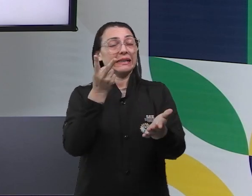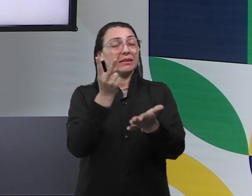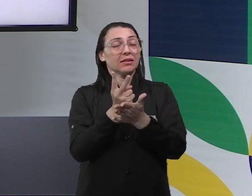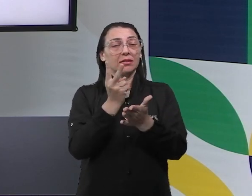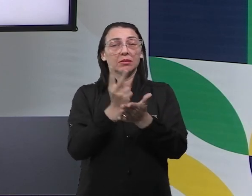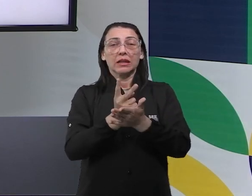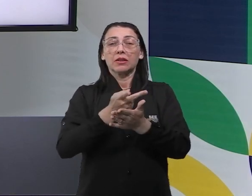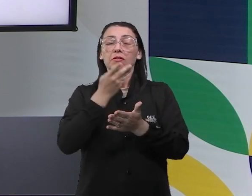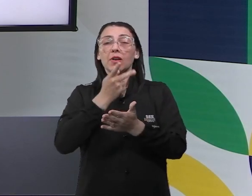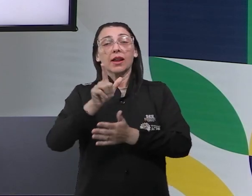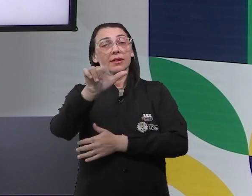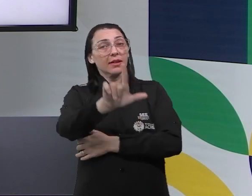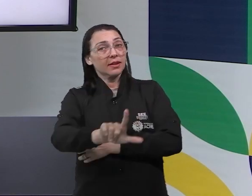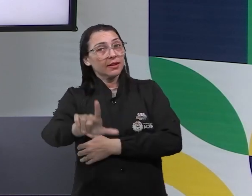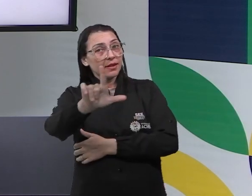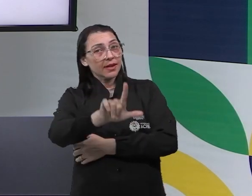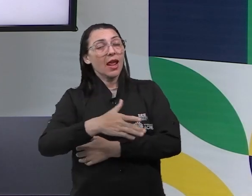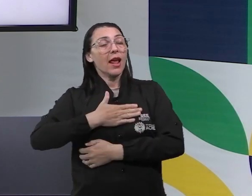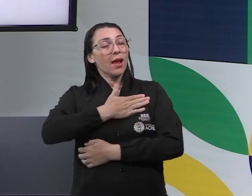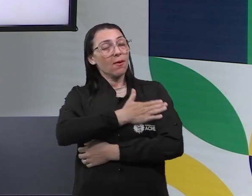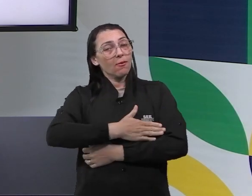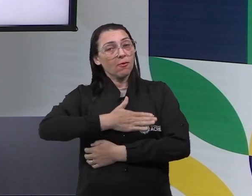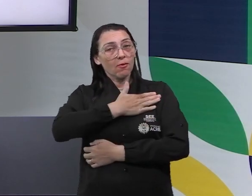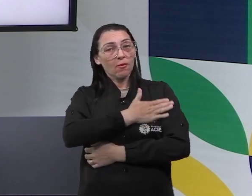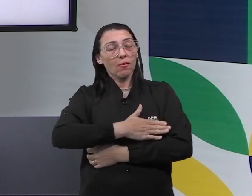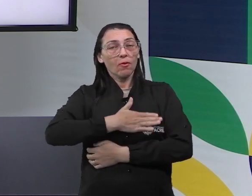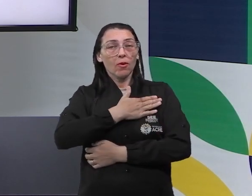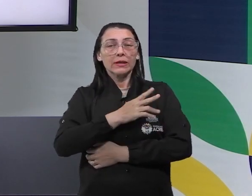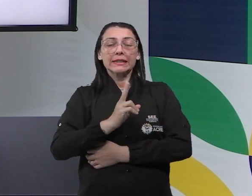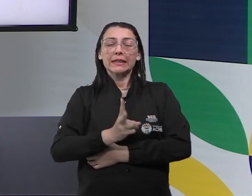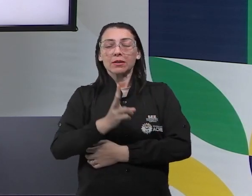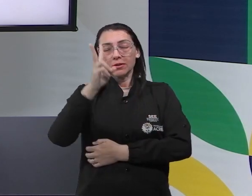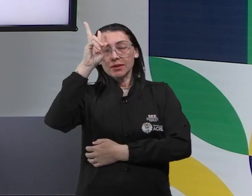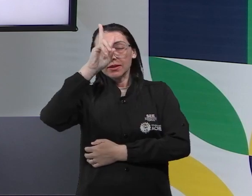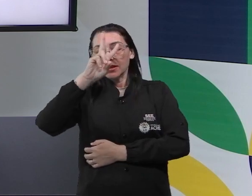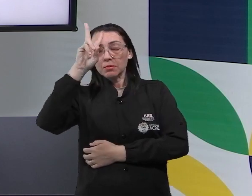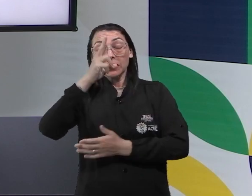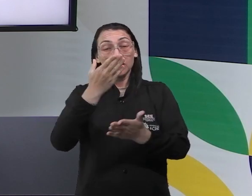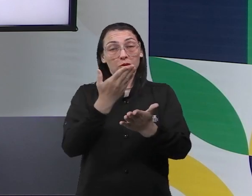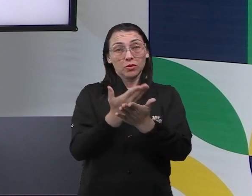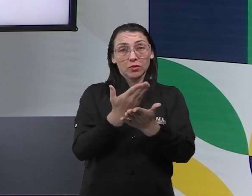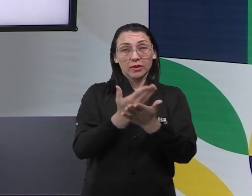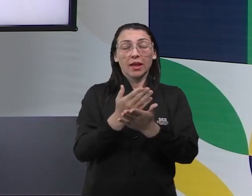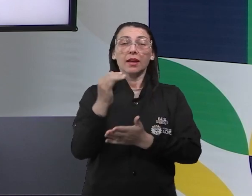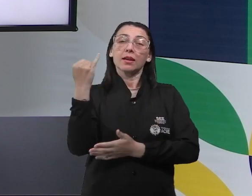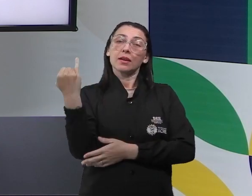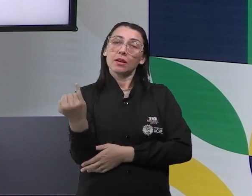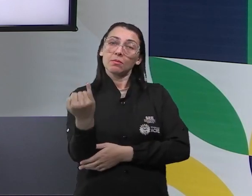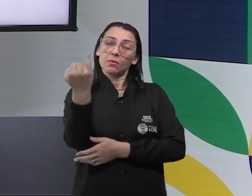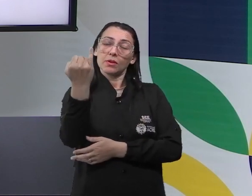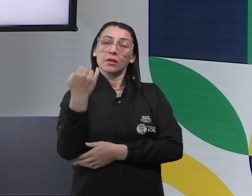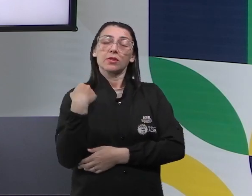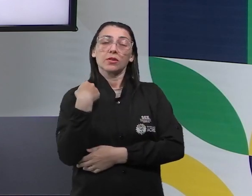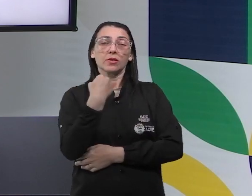gente fala de literatura, e eu gosto sempre de frisar isso, quando nós estudamos, é importante que